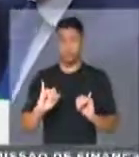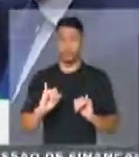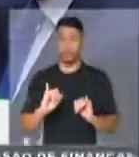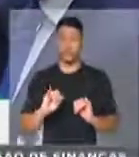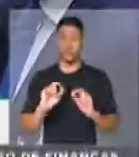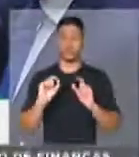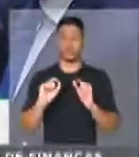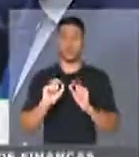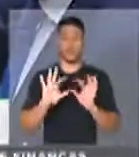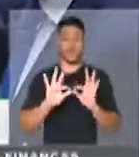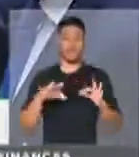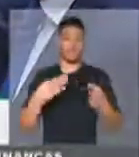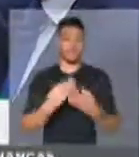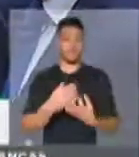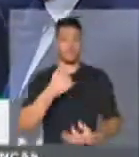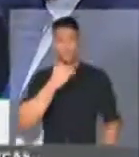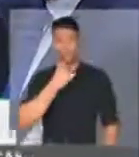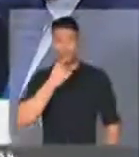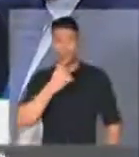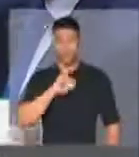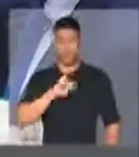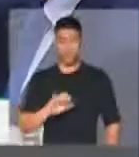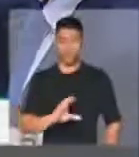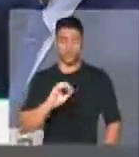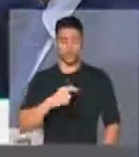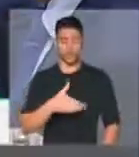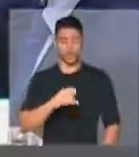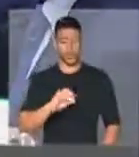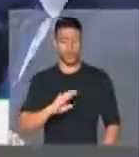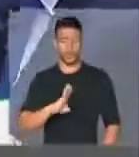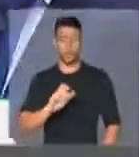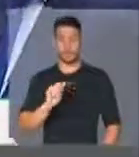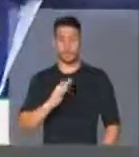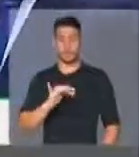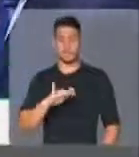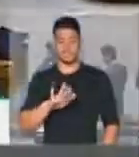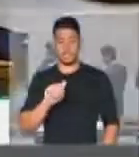do João Batista recebesse a solidariedade dessa casa. Obrigado, presidente.